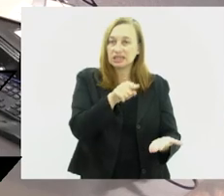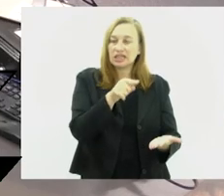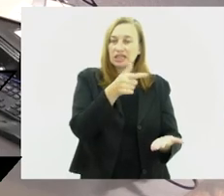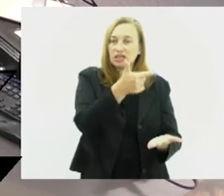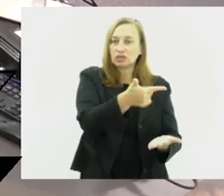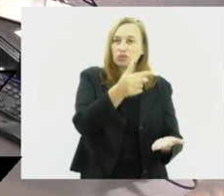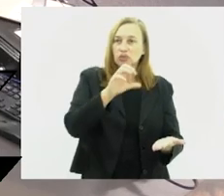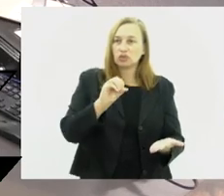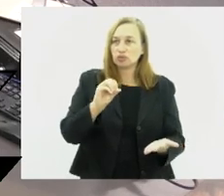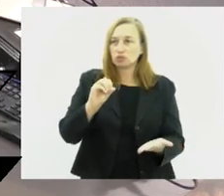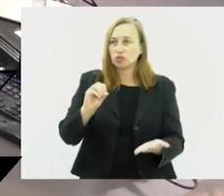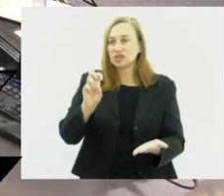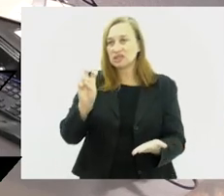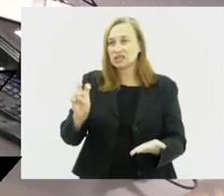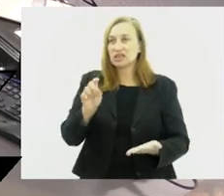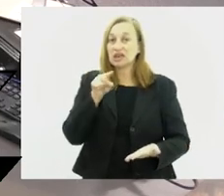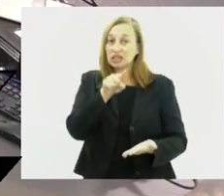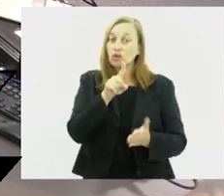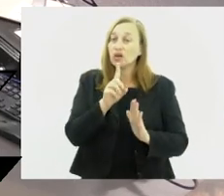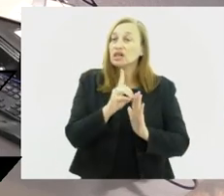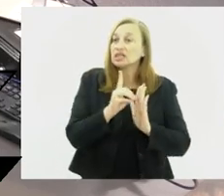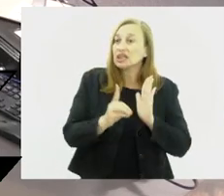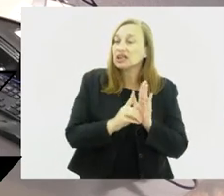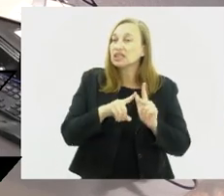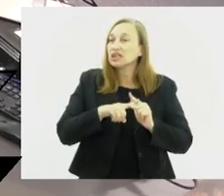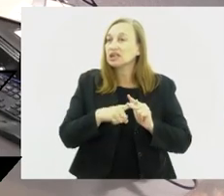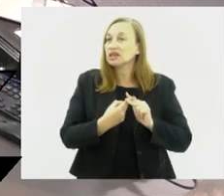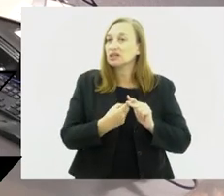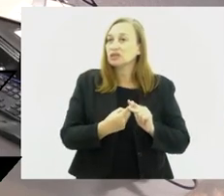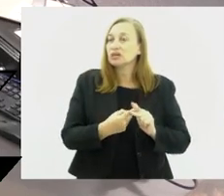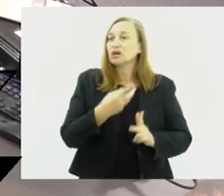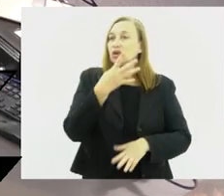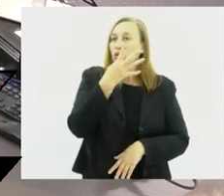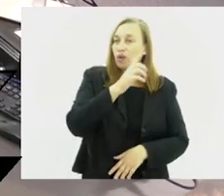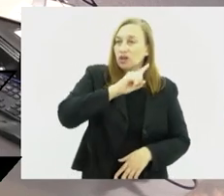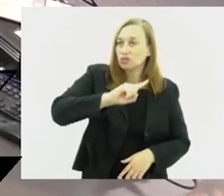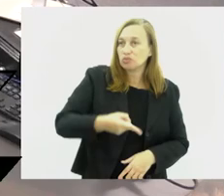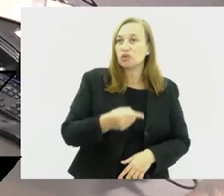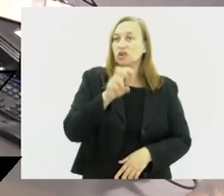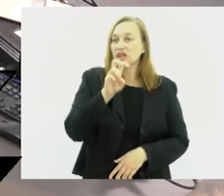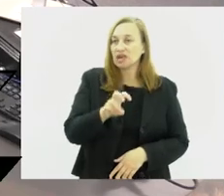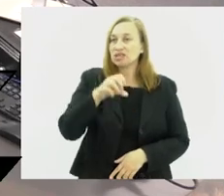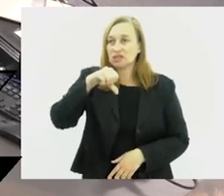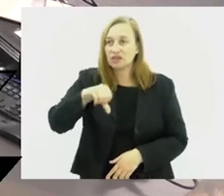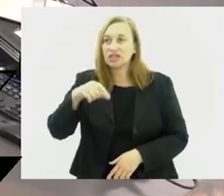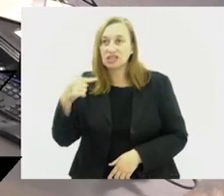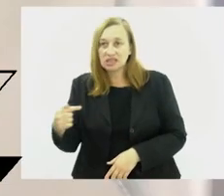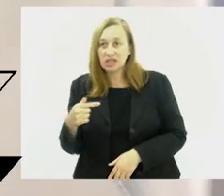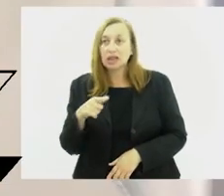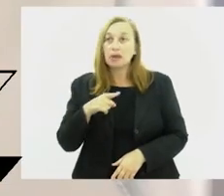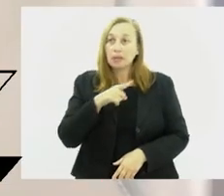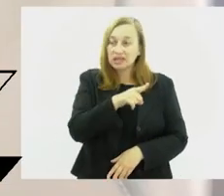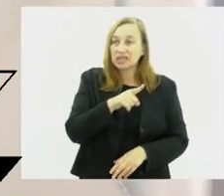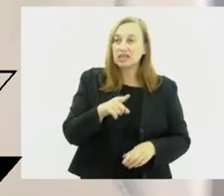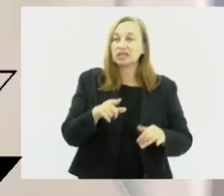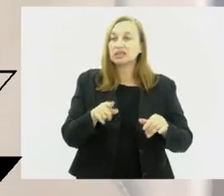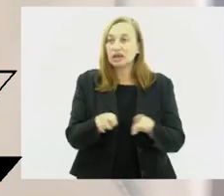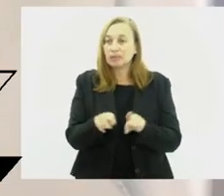Governadora... 4597. Então, esse decreto regulamentador é da 4.597. Isso. Embora ele faça menção